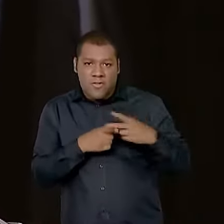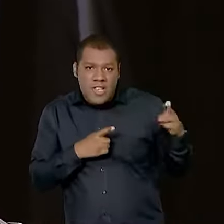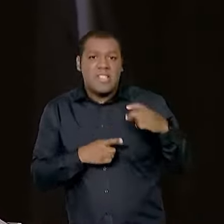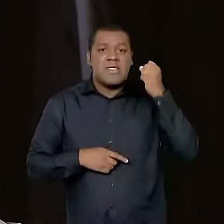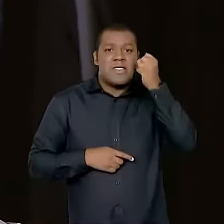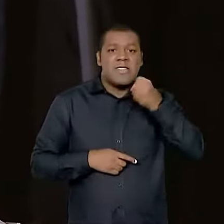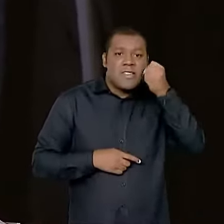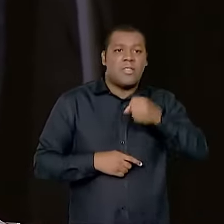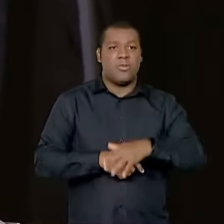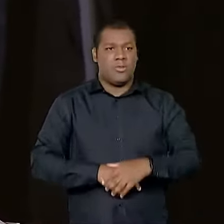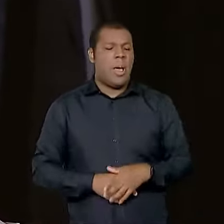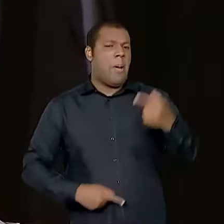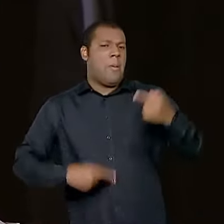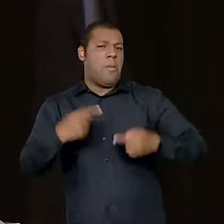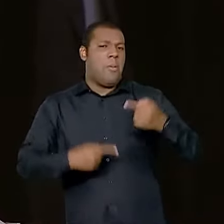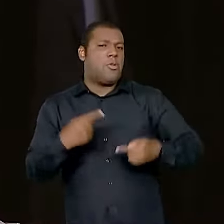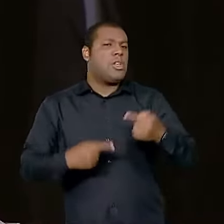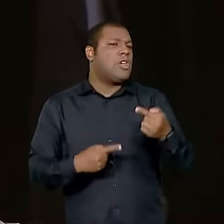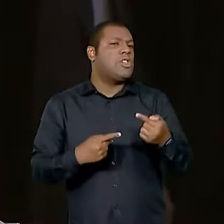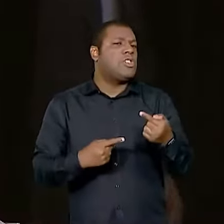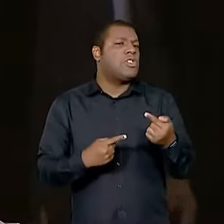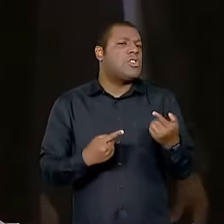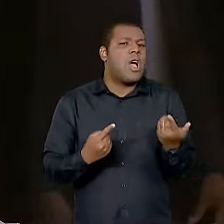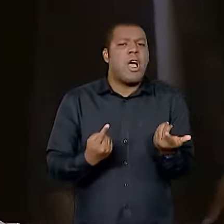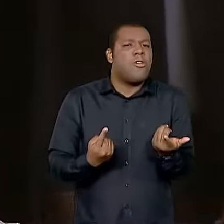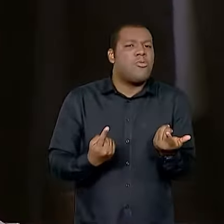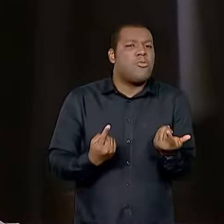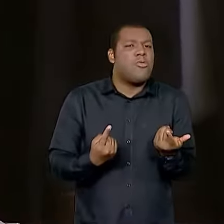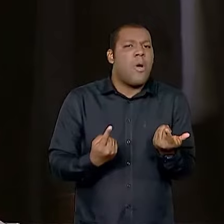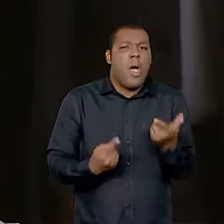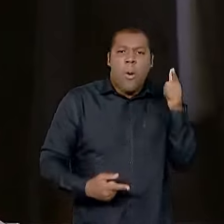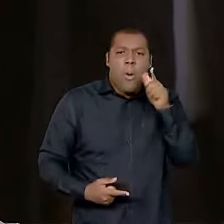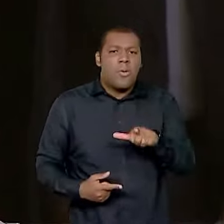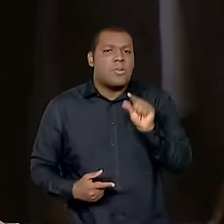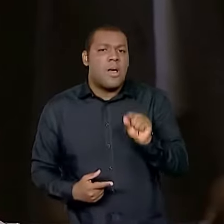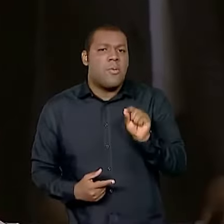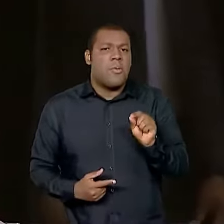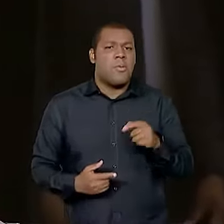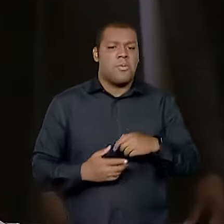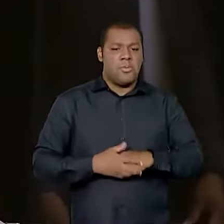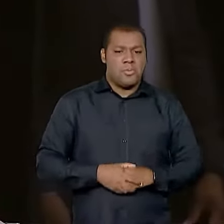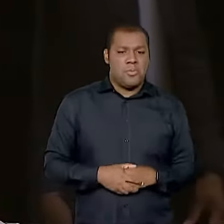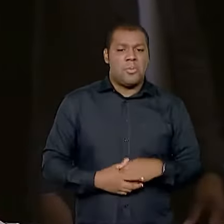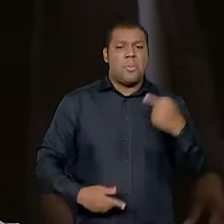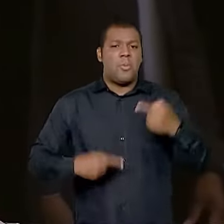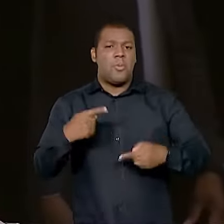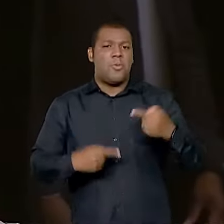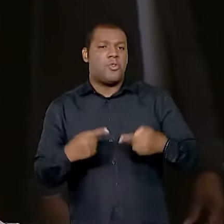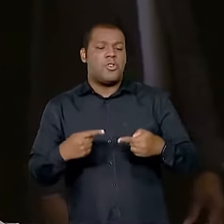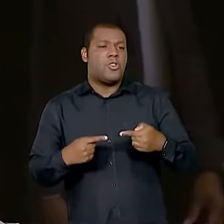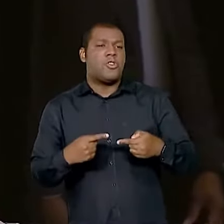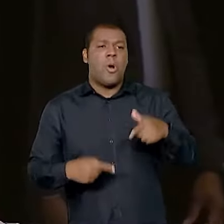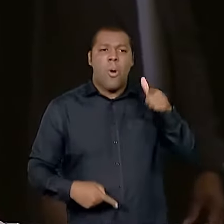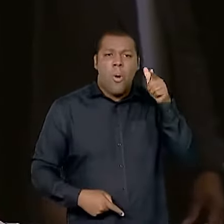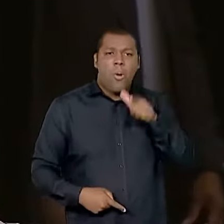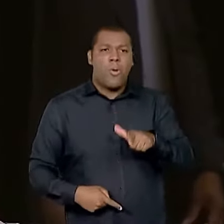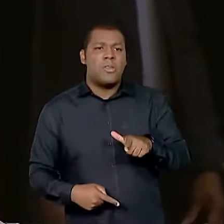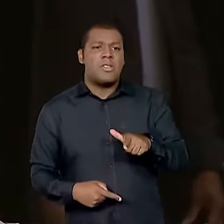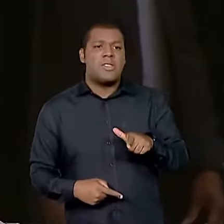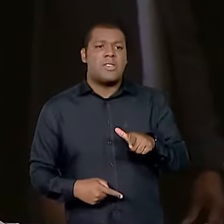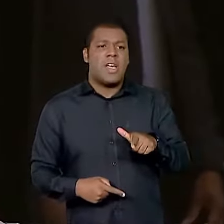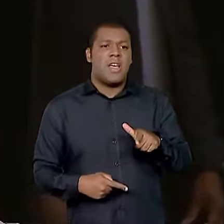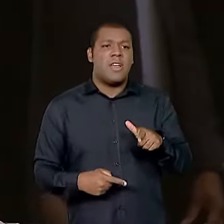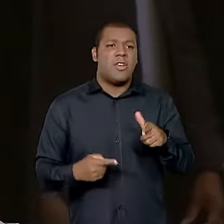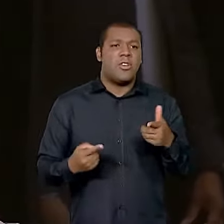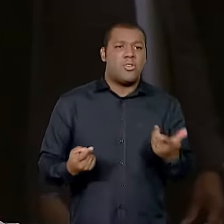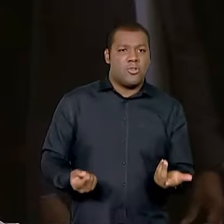resolvem através da política. É através da política que nós conseguimos, por exemplo, o ministro Alexandre resolver o problema da inclusão de